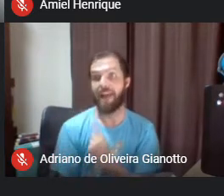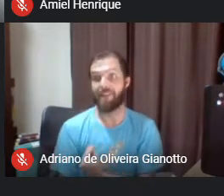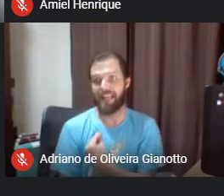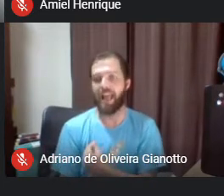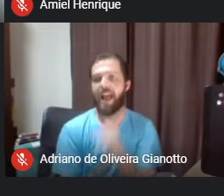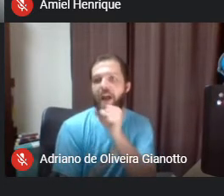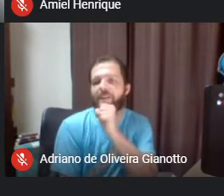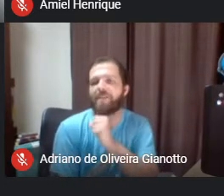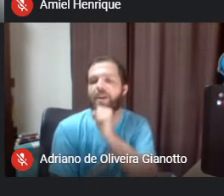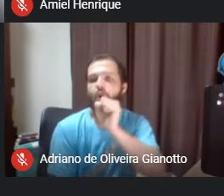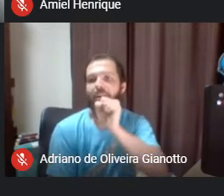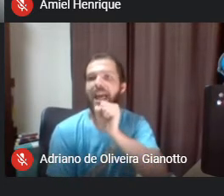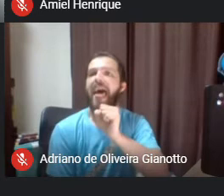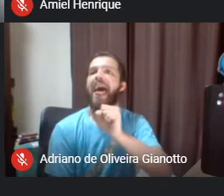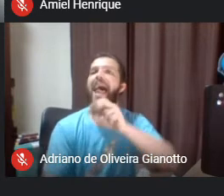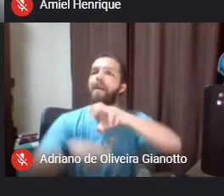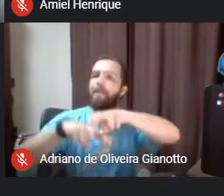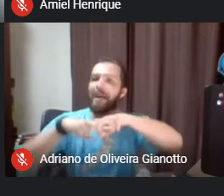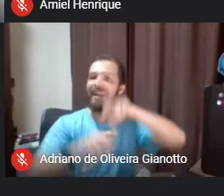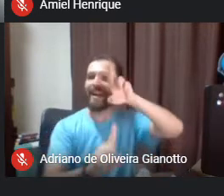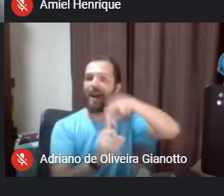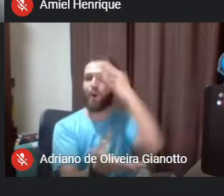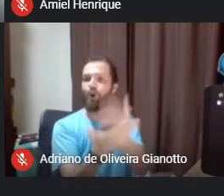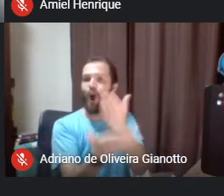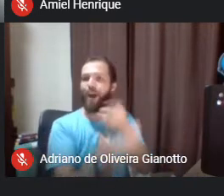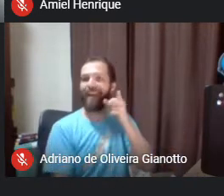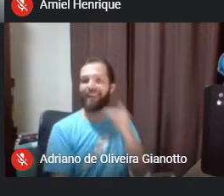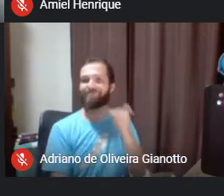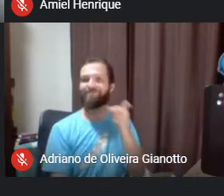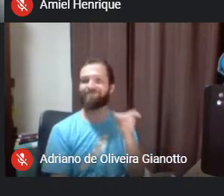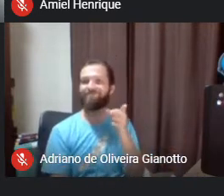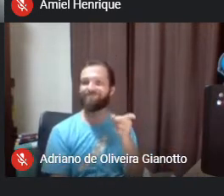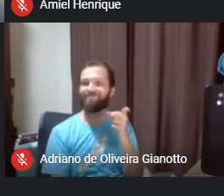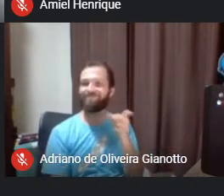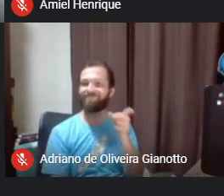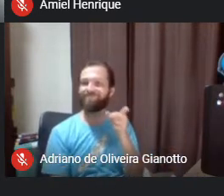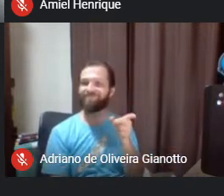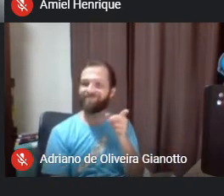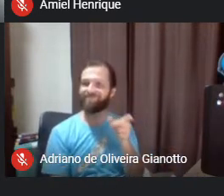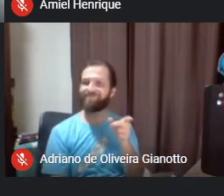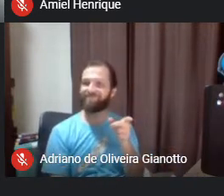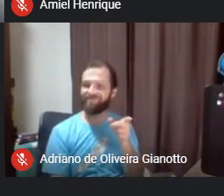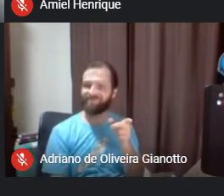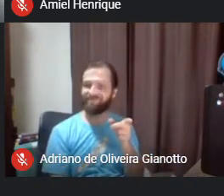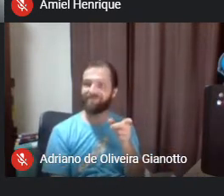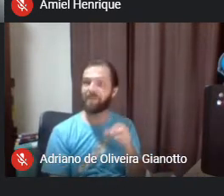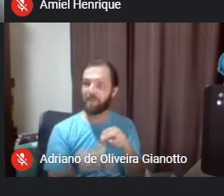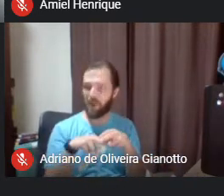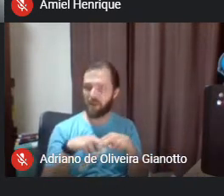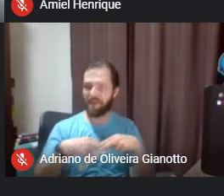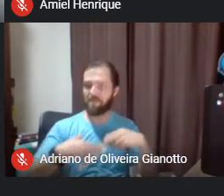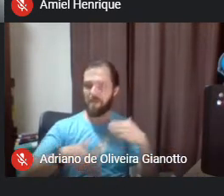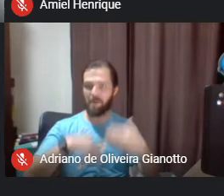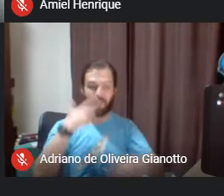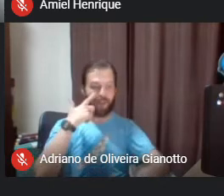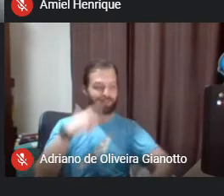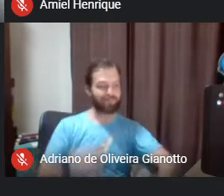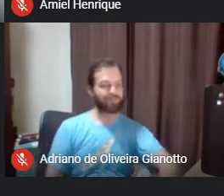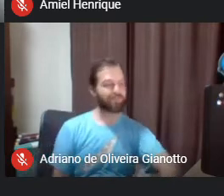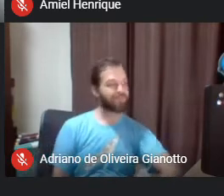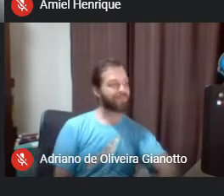três senhores, já são idosos, 3 faleceram, né? E eles estudaram no